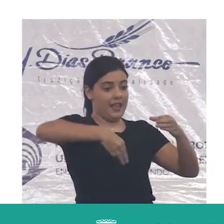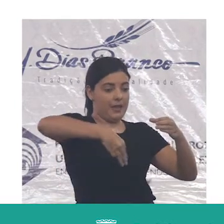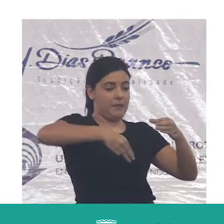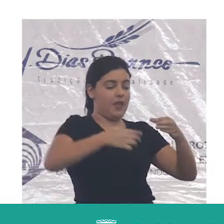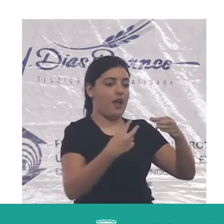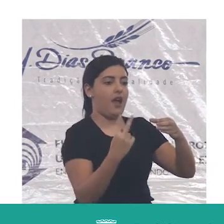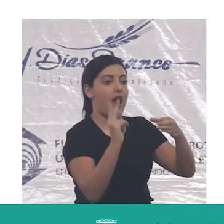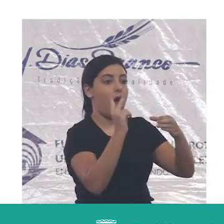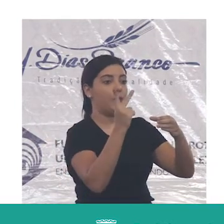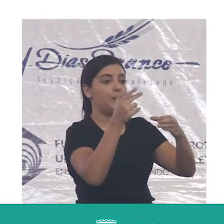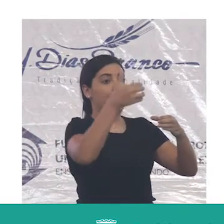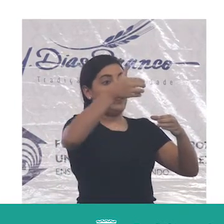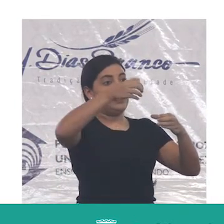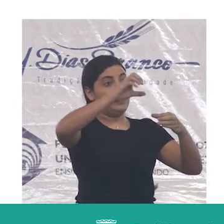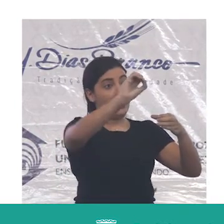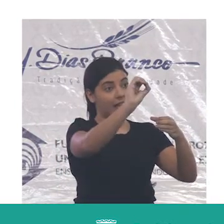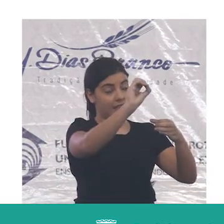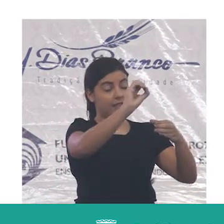e a altura 10.